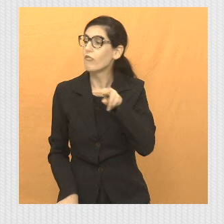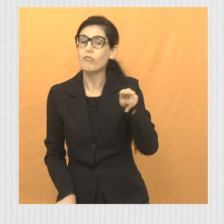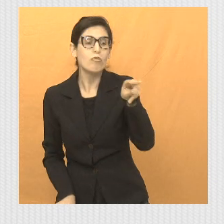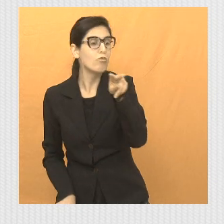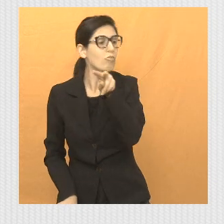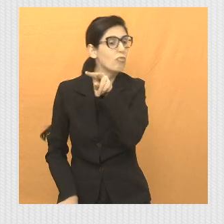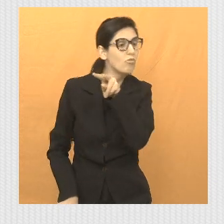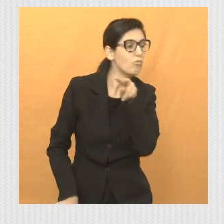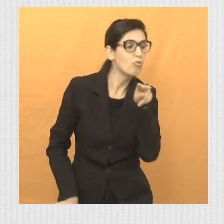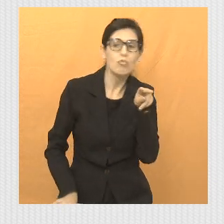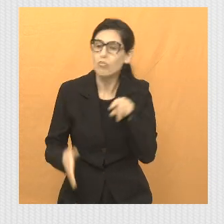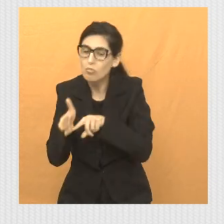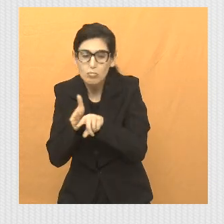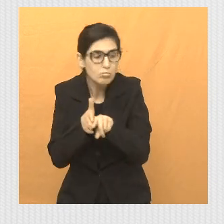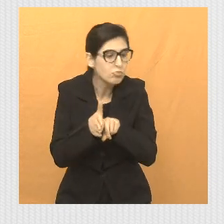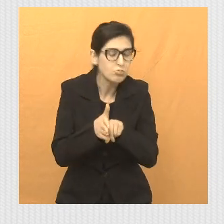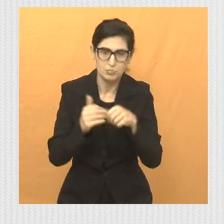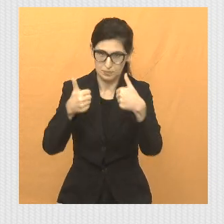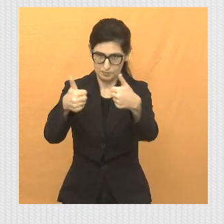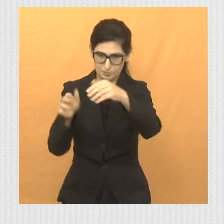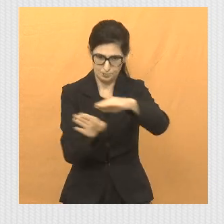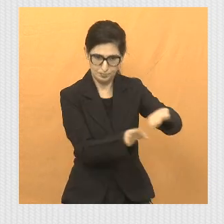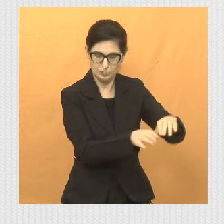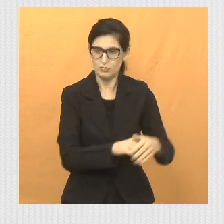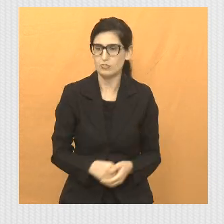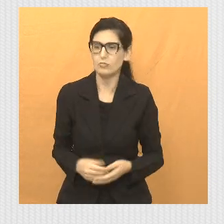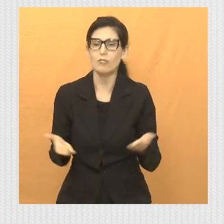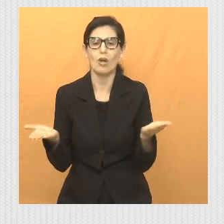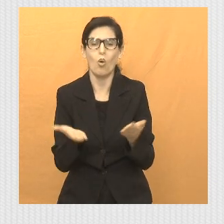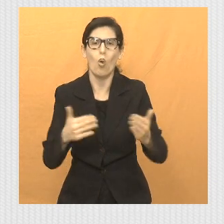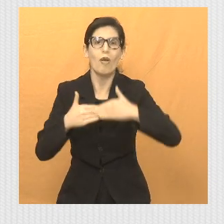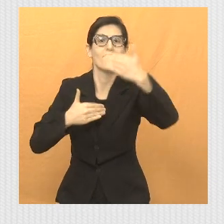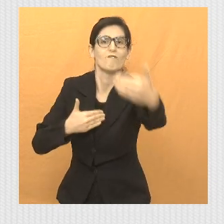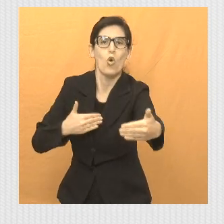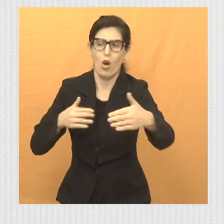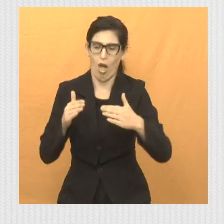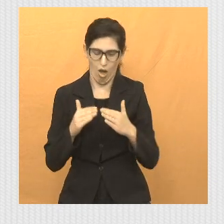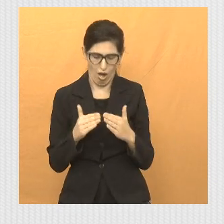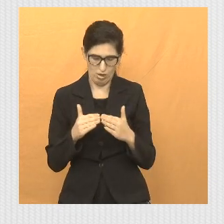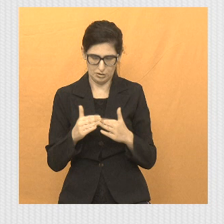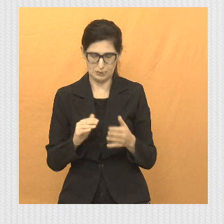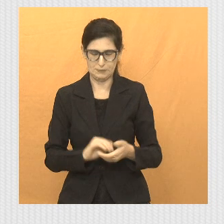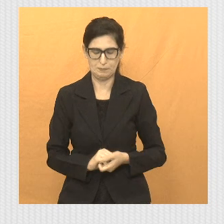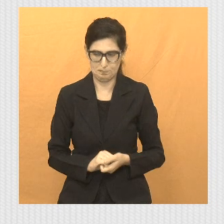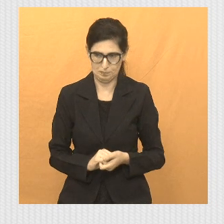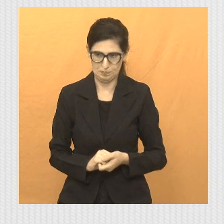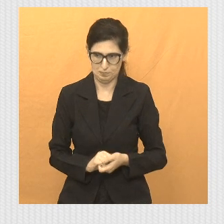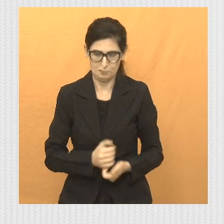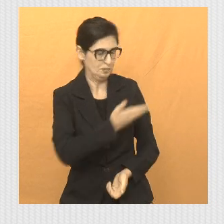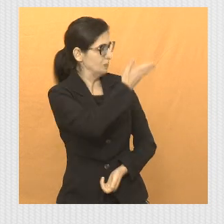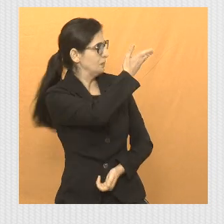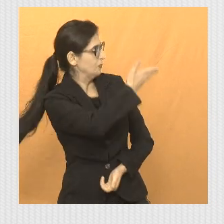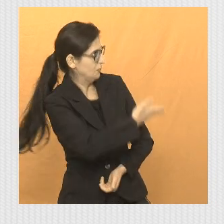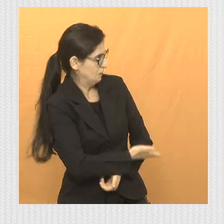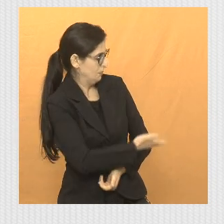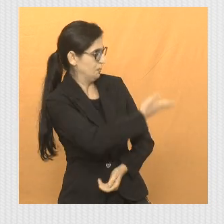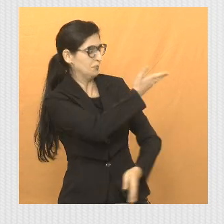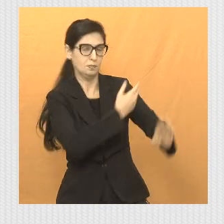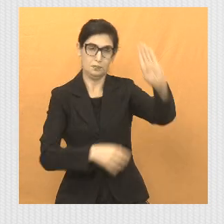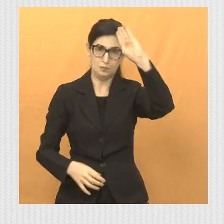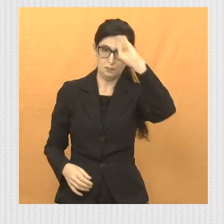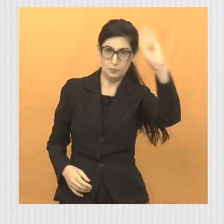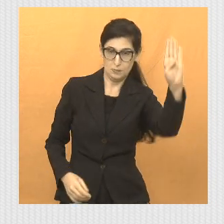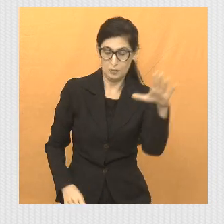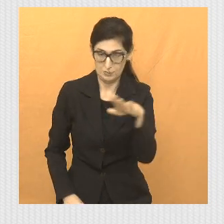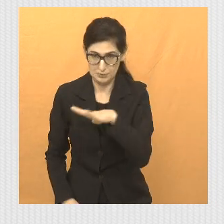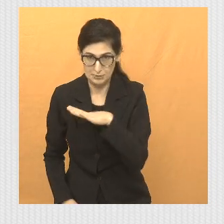Agora vamos à referência de tratamento fora domicílio. Pode passar. O próximo quadro apresenta os principais